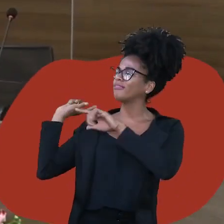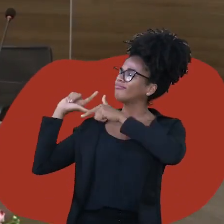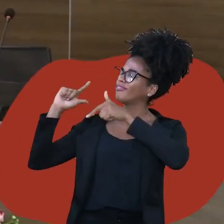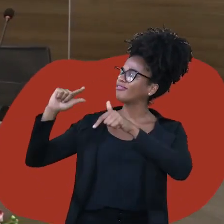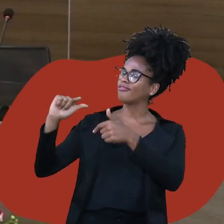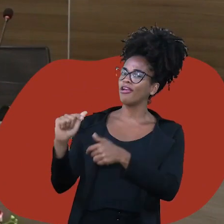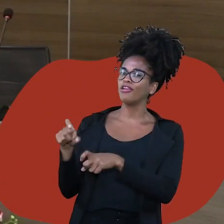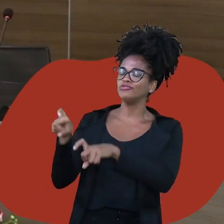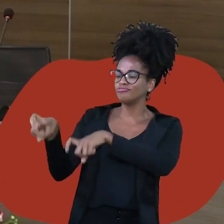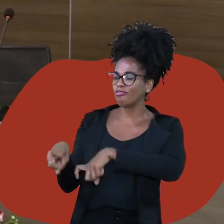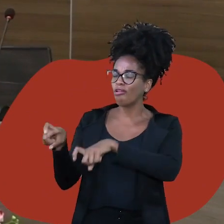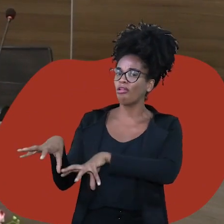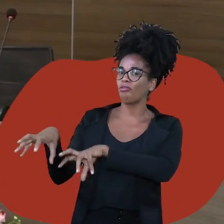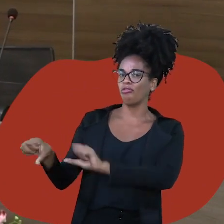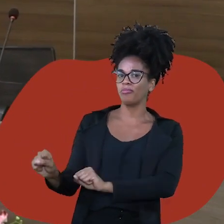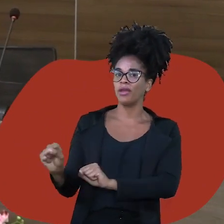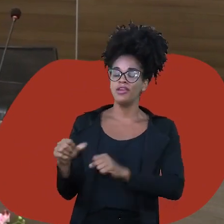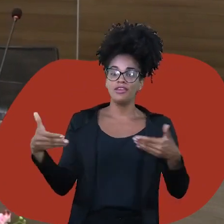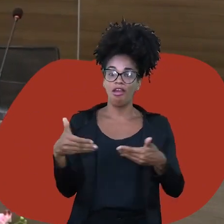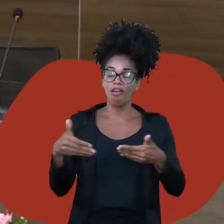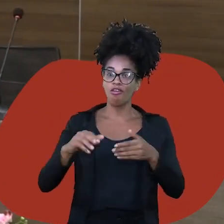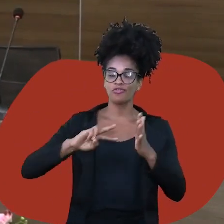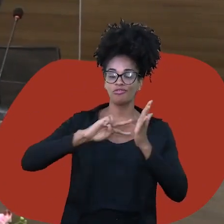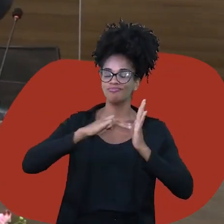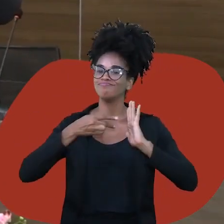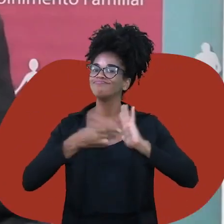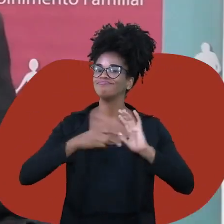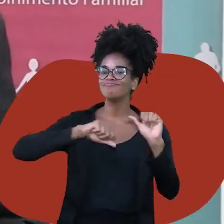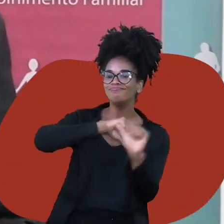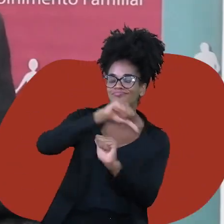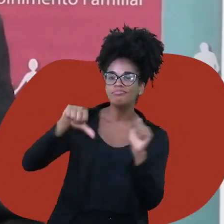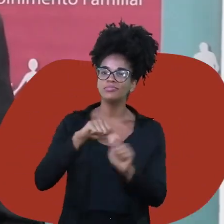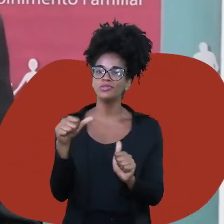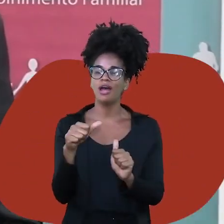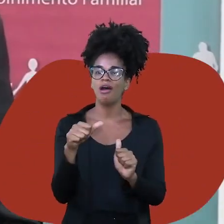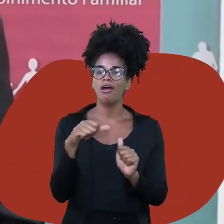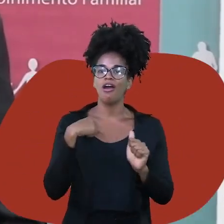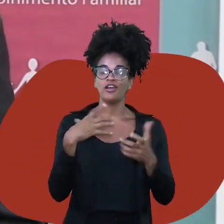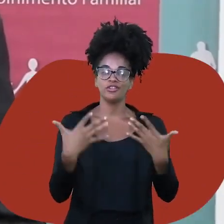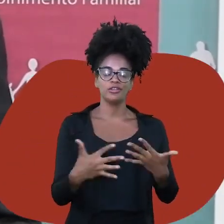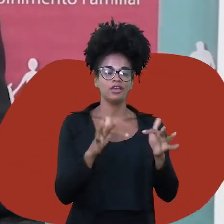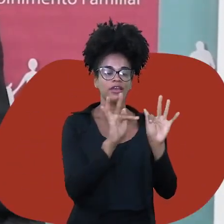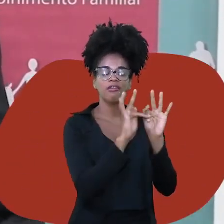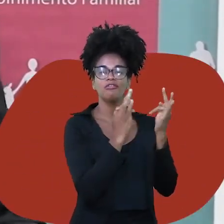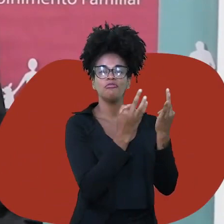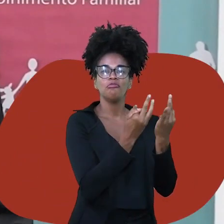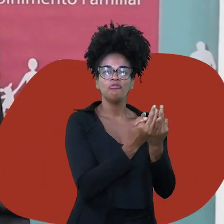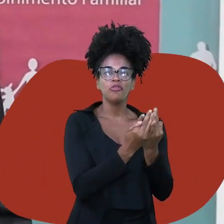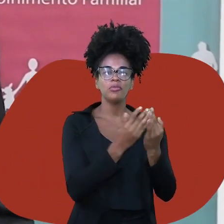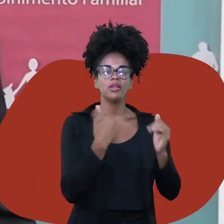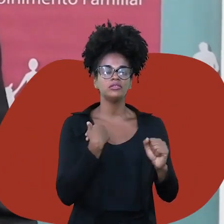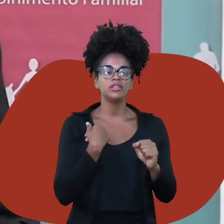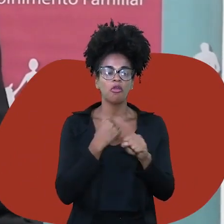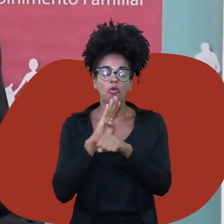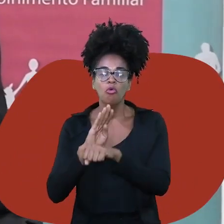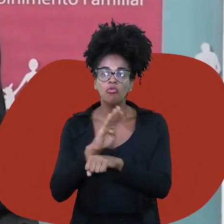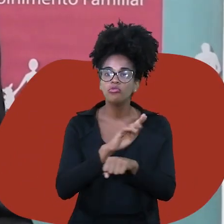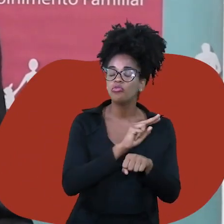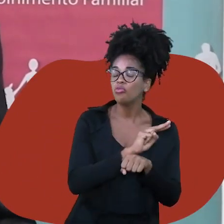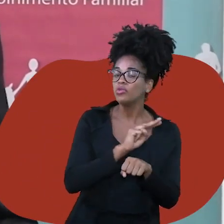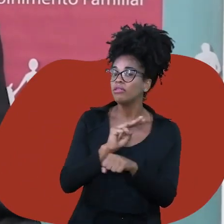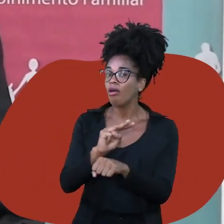tentando virar a chave e trazer o acolhimento familiar por meio de dois institutos básicos. Cuidado em família extensa, que é a